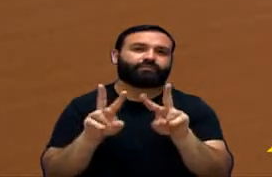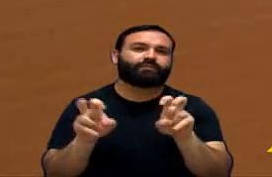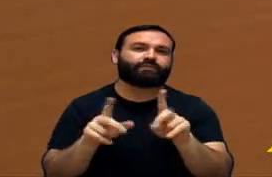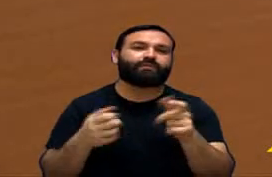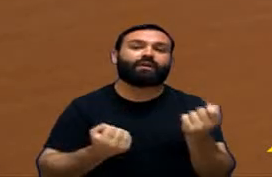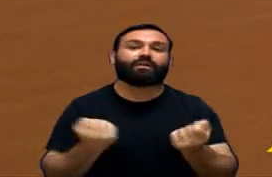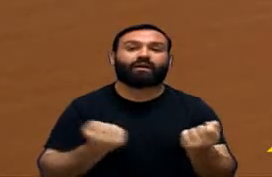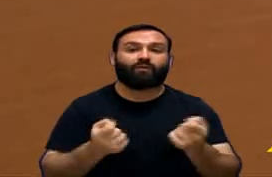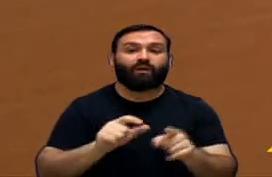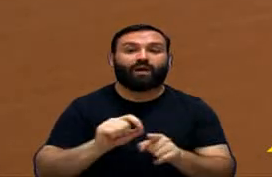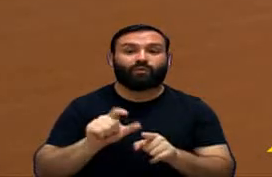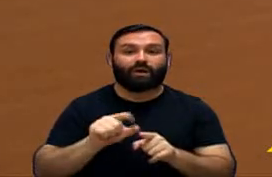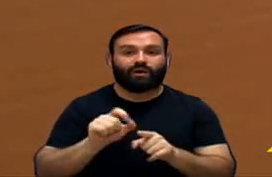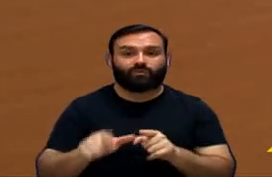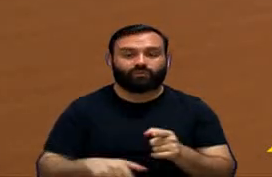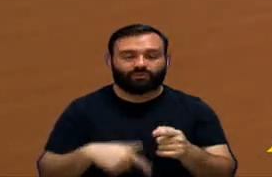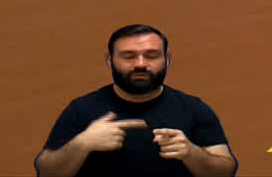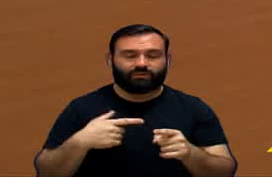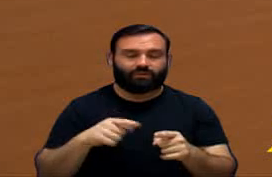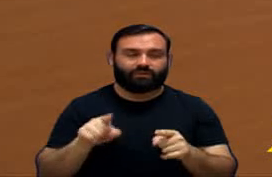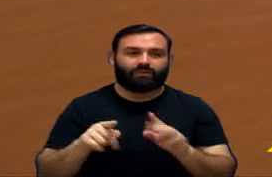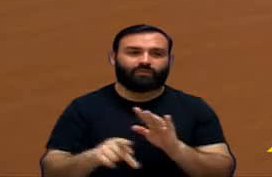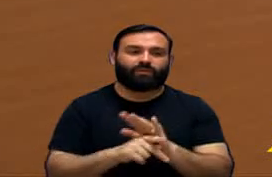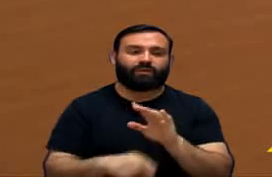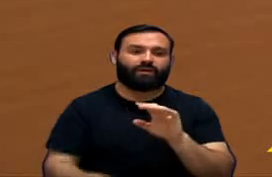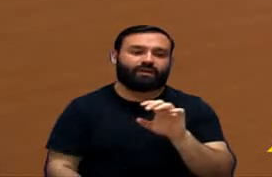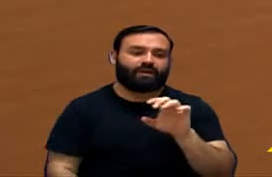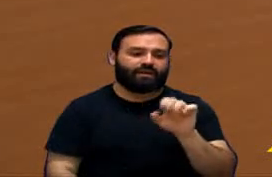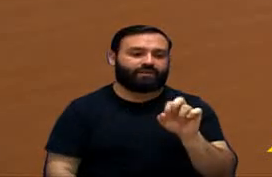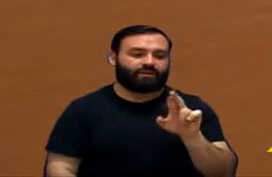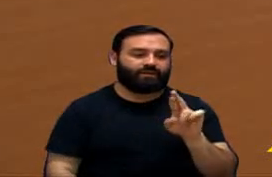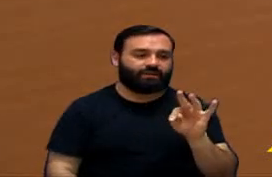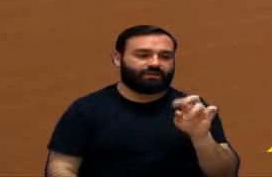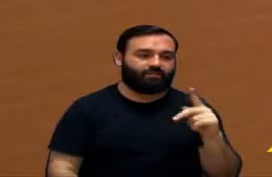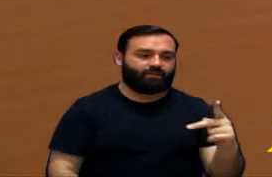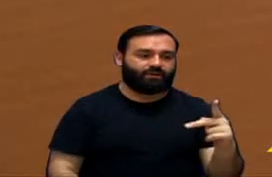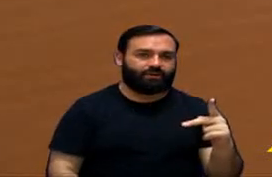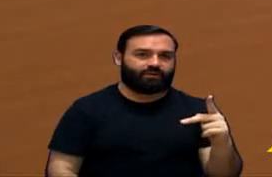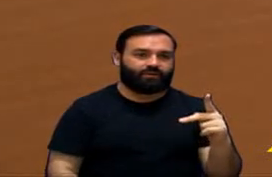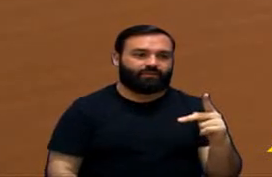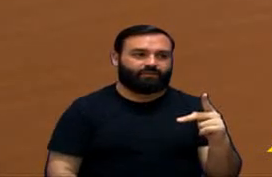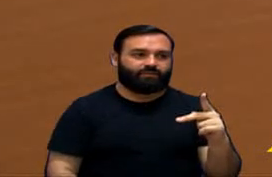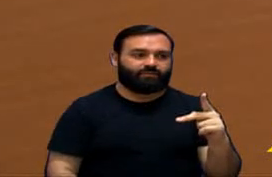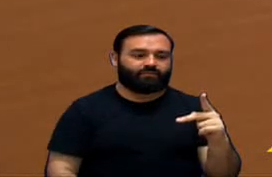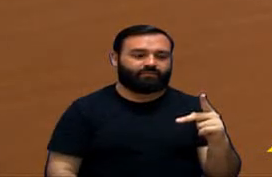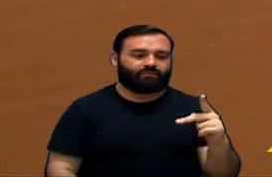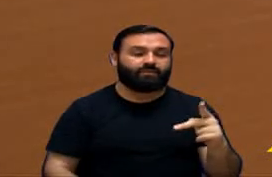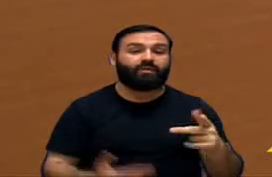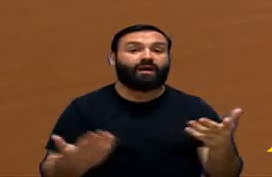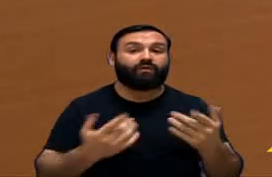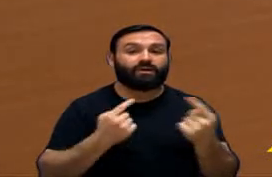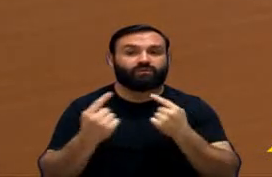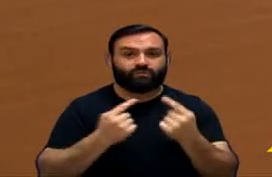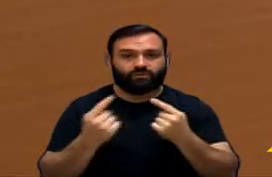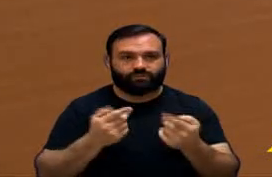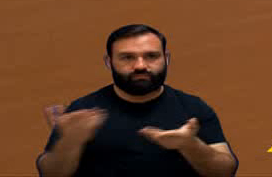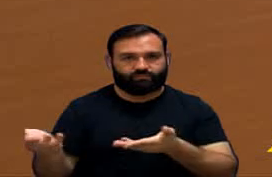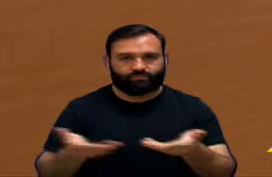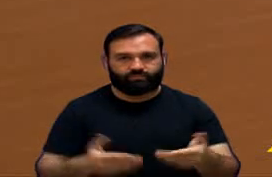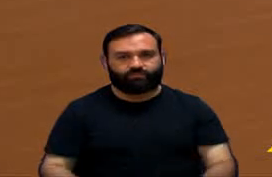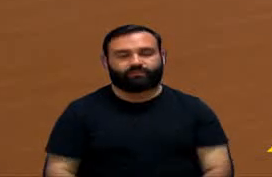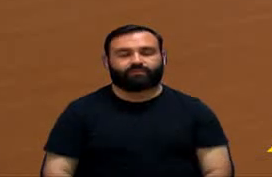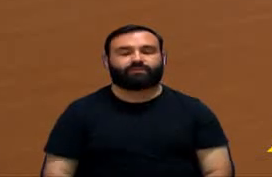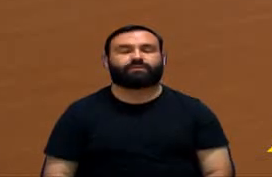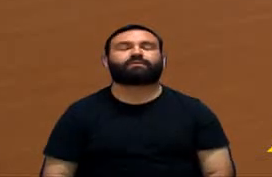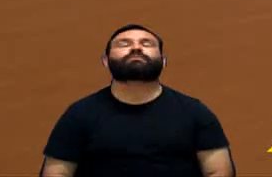sobre veículos locados pela srtp eu eu coloco em discussão com a palavra autor do